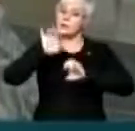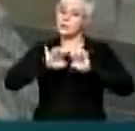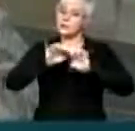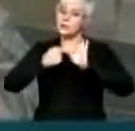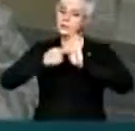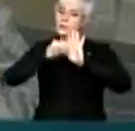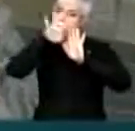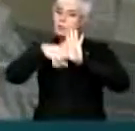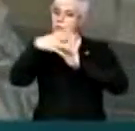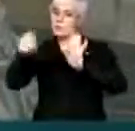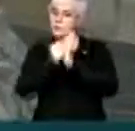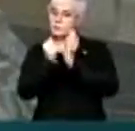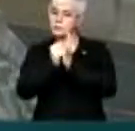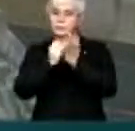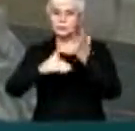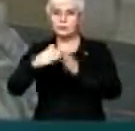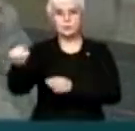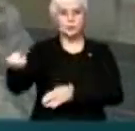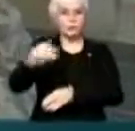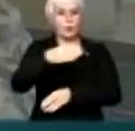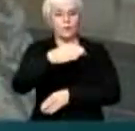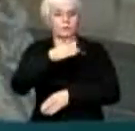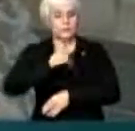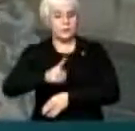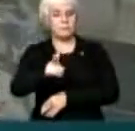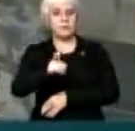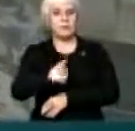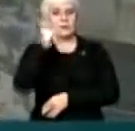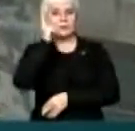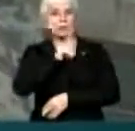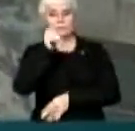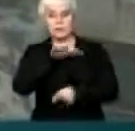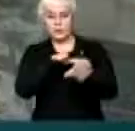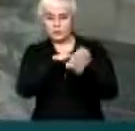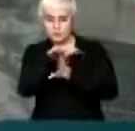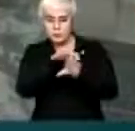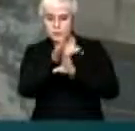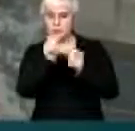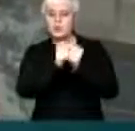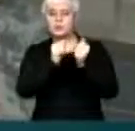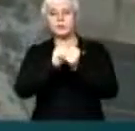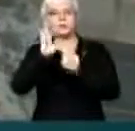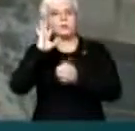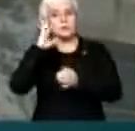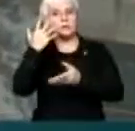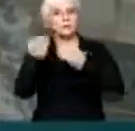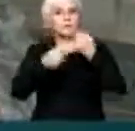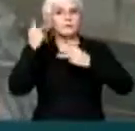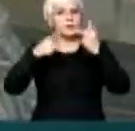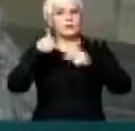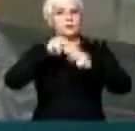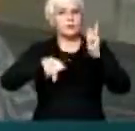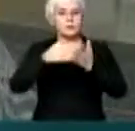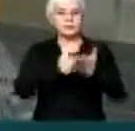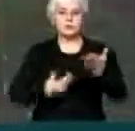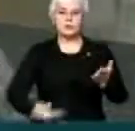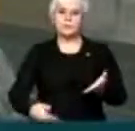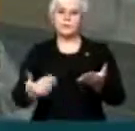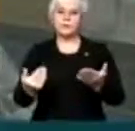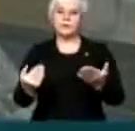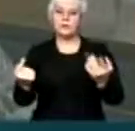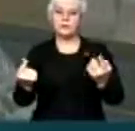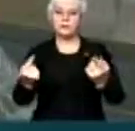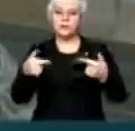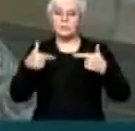permanente, completo e atualizado. Para quê? Para orientar a definição das políticas públicas no enfrentamento desse